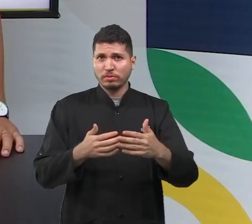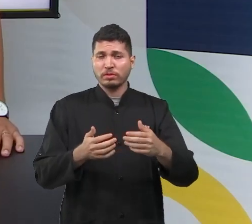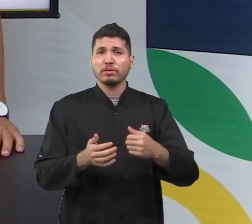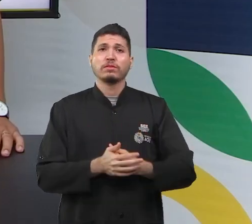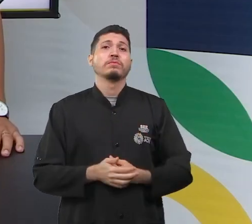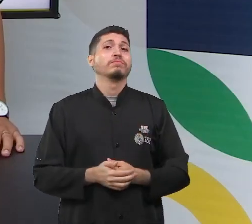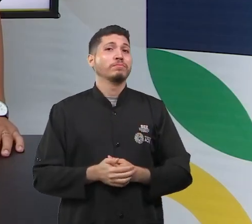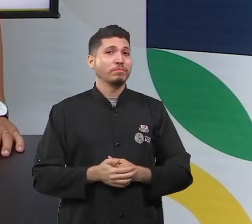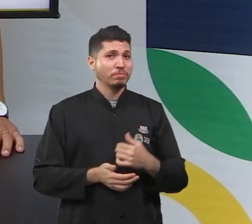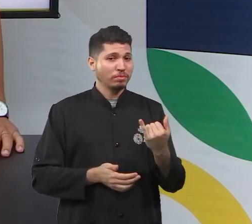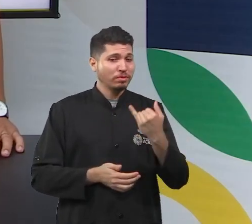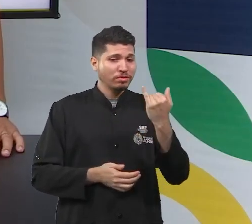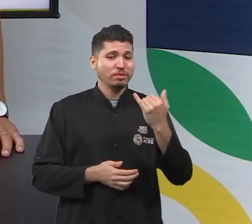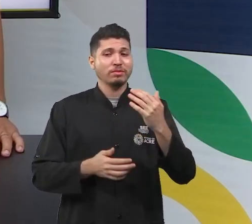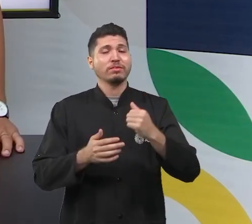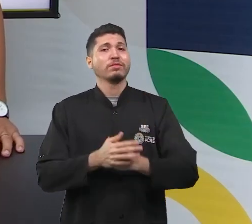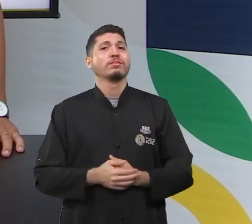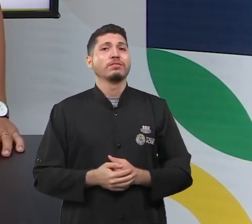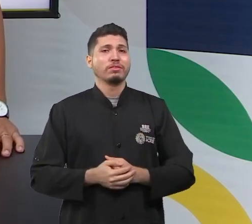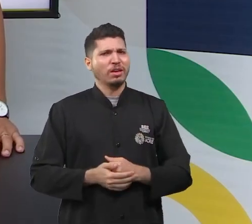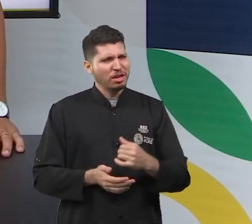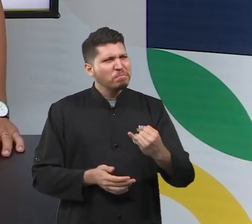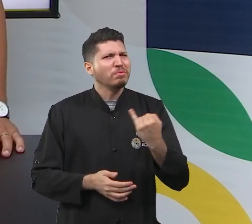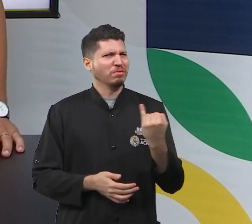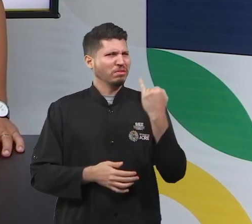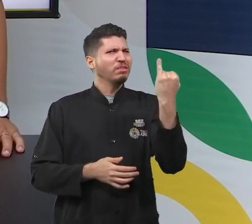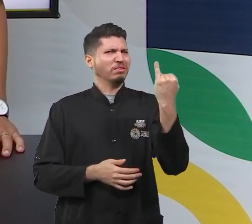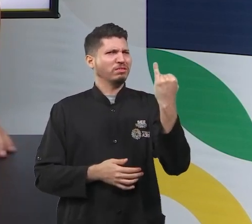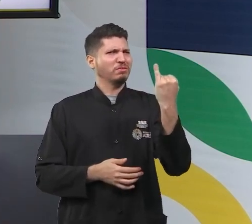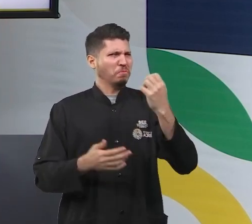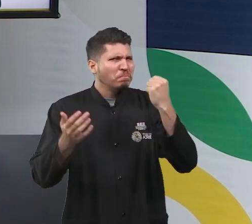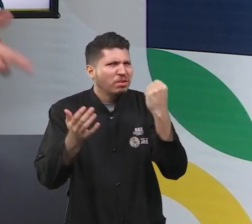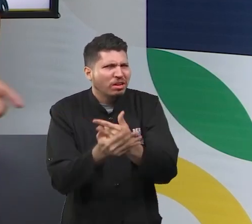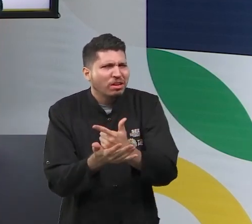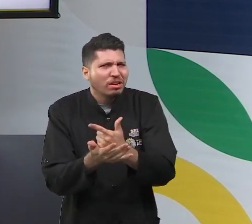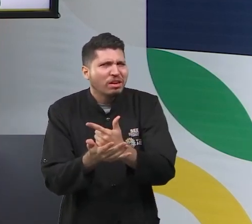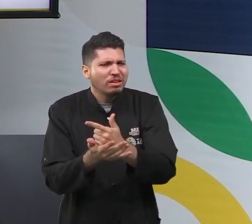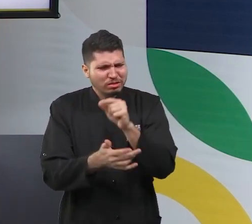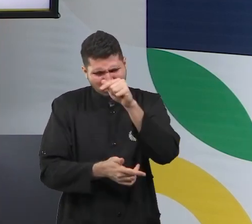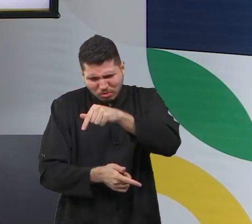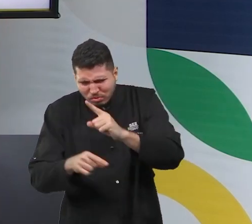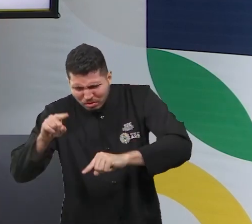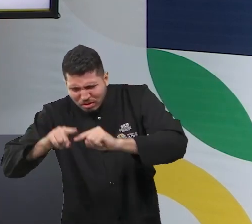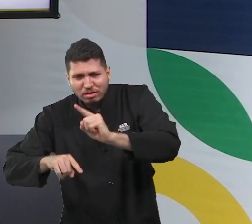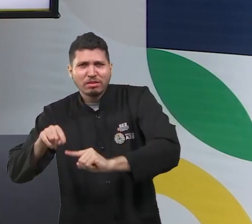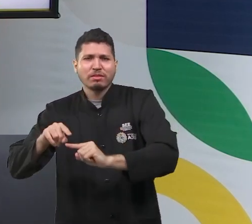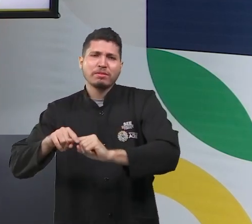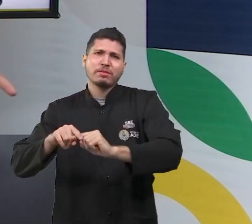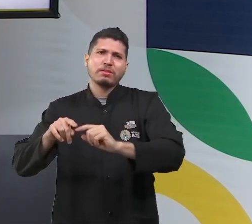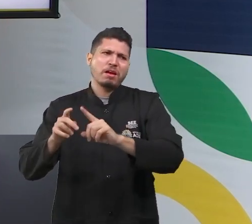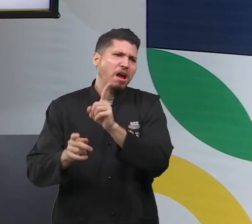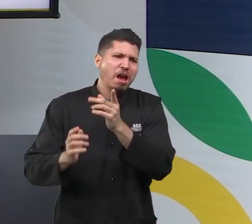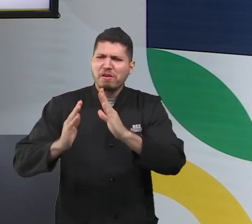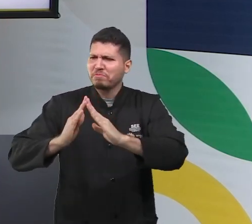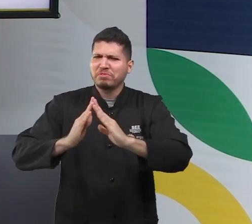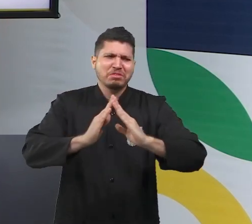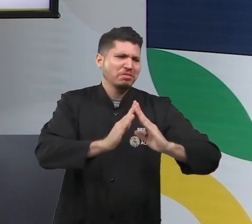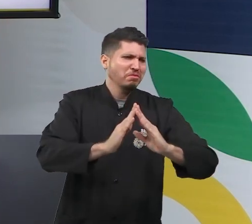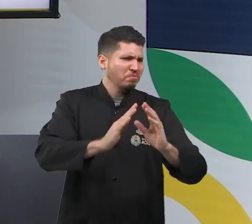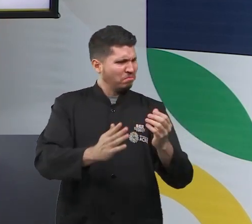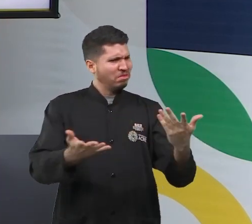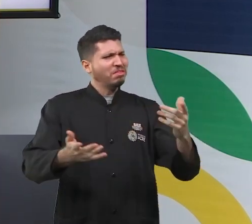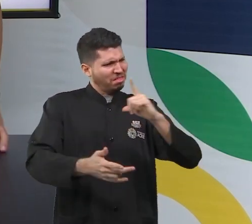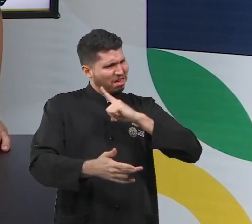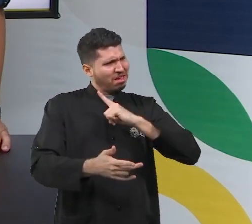Você precisa desse produto? Se não, não compre. Não é só porque o colega tem, a pessoa ao lado tem, o vizinho tem, que você precisa